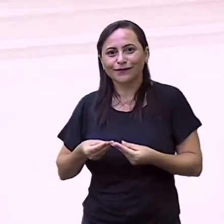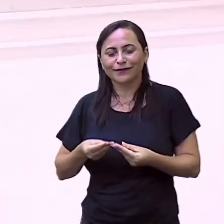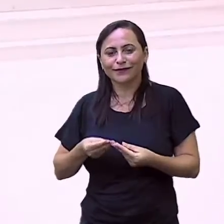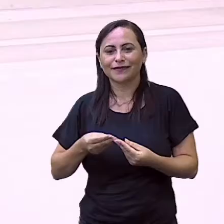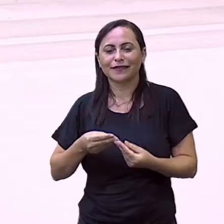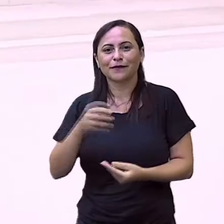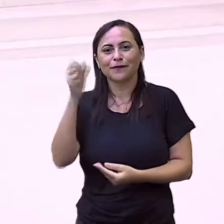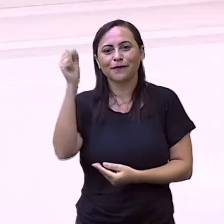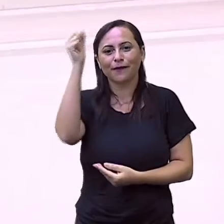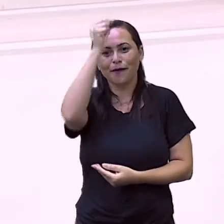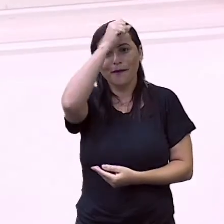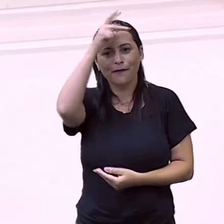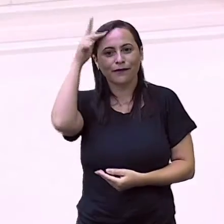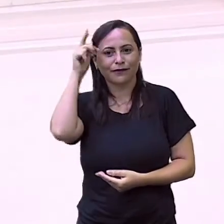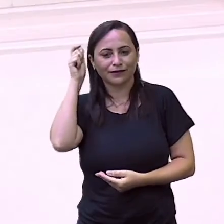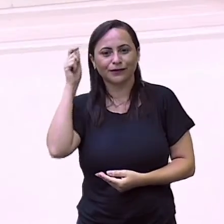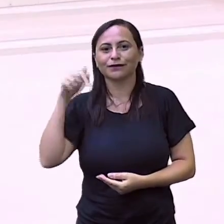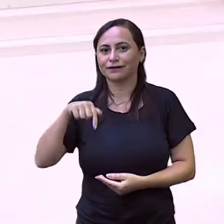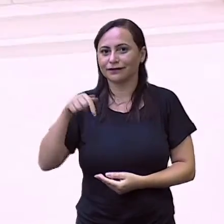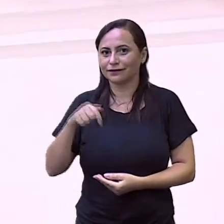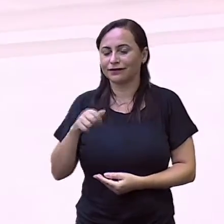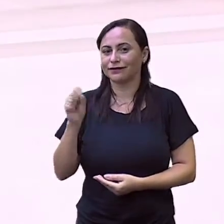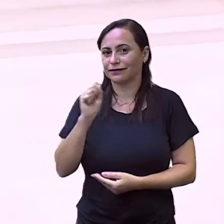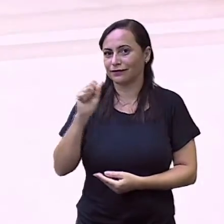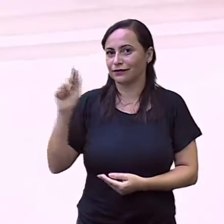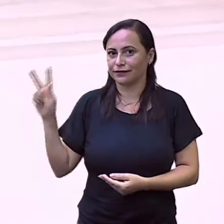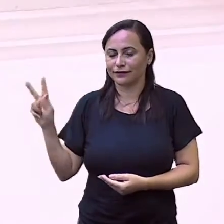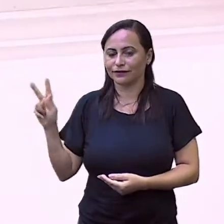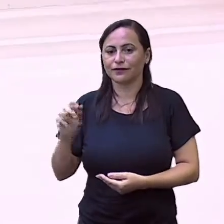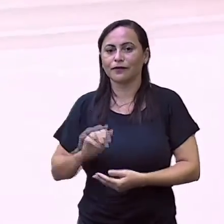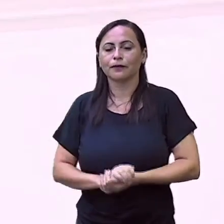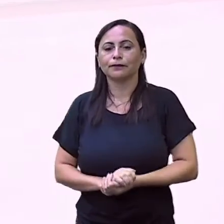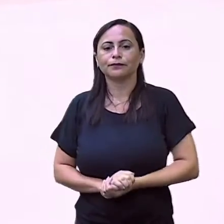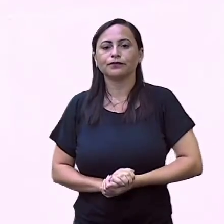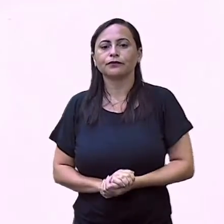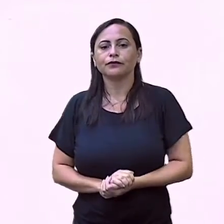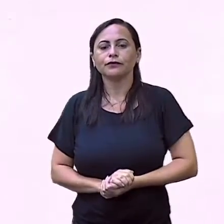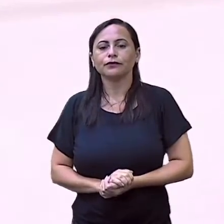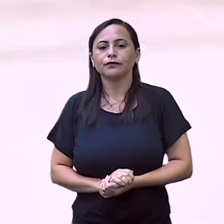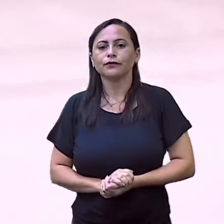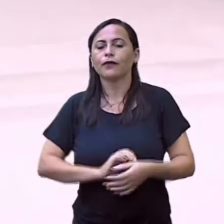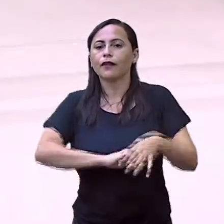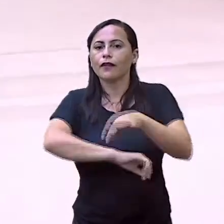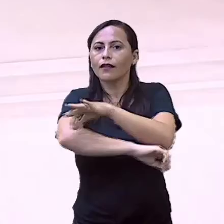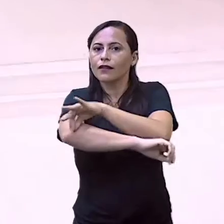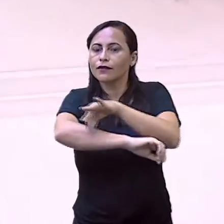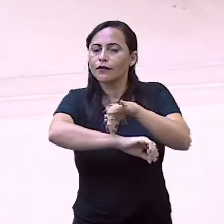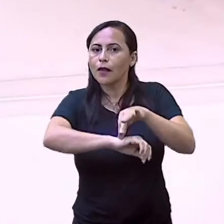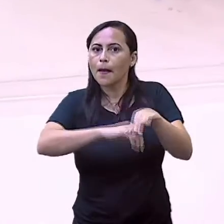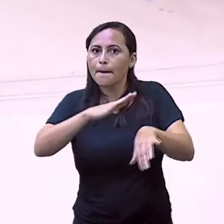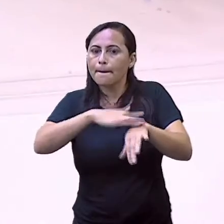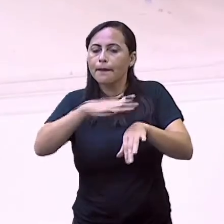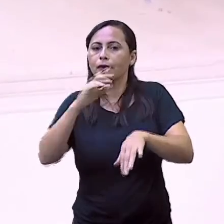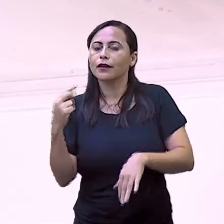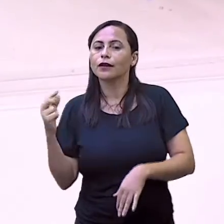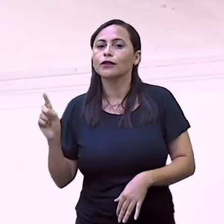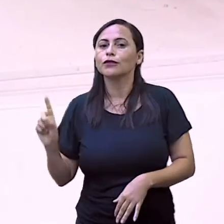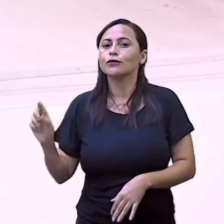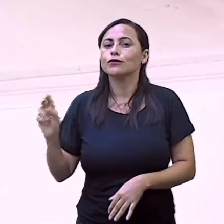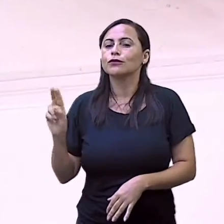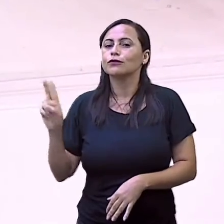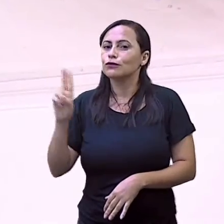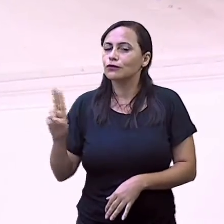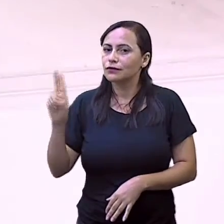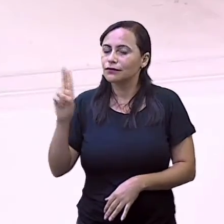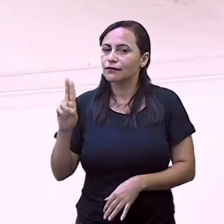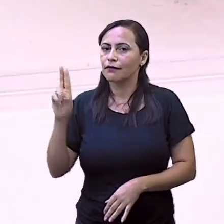Governador Valadares aos nossos estudantes. E esta régua, ela é a mais utilizada por nós dentro de sala